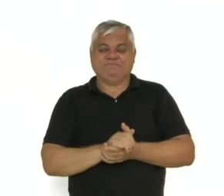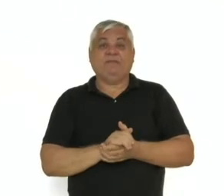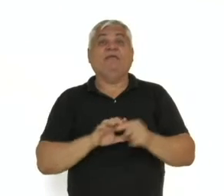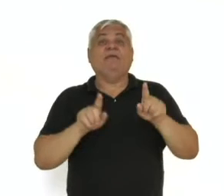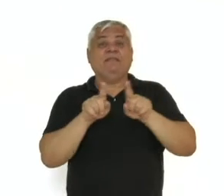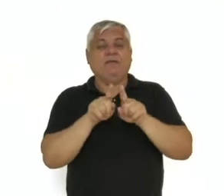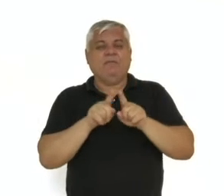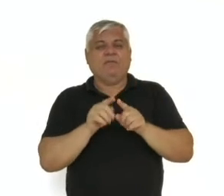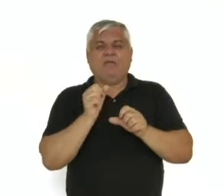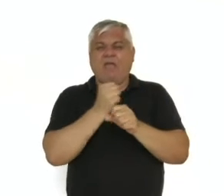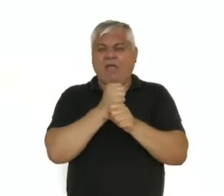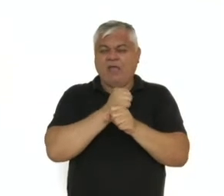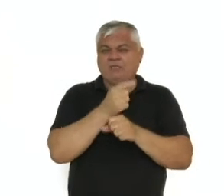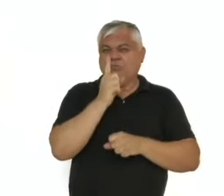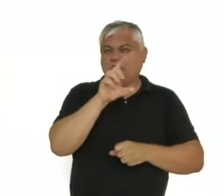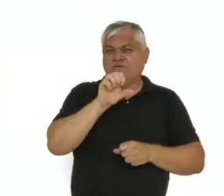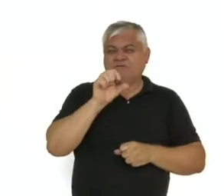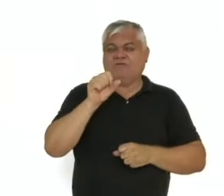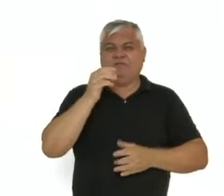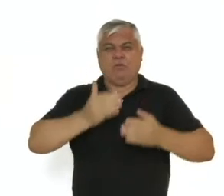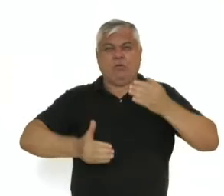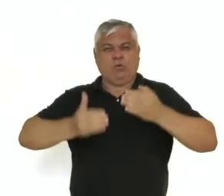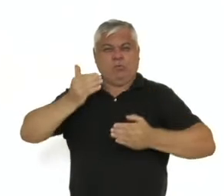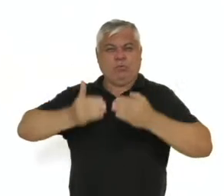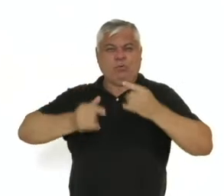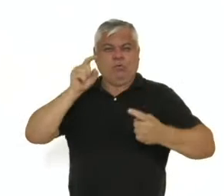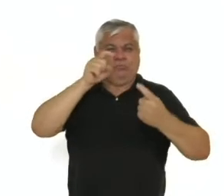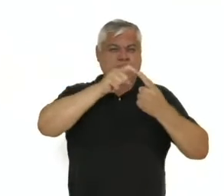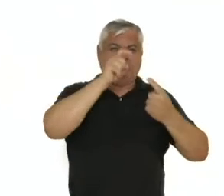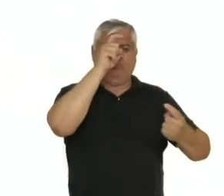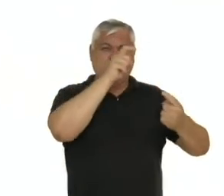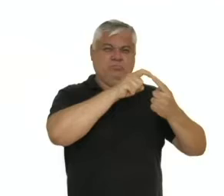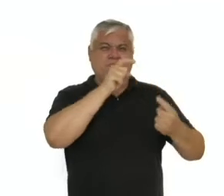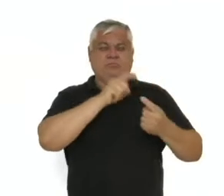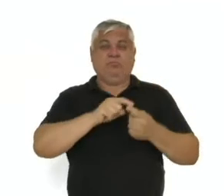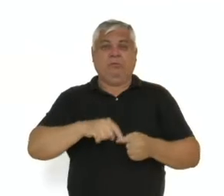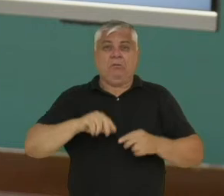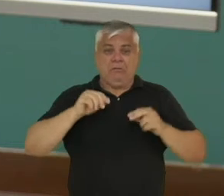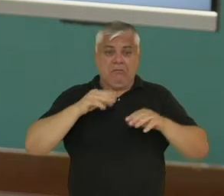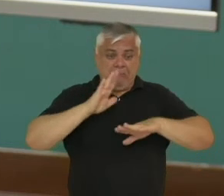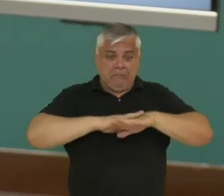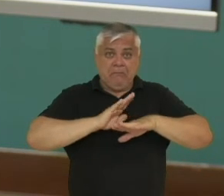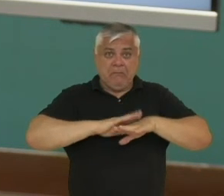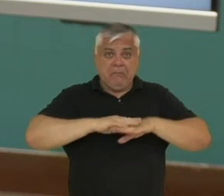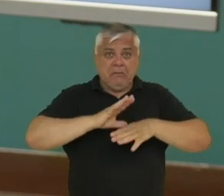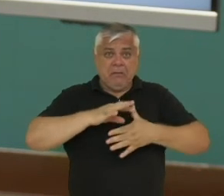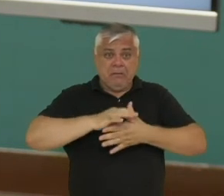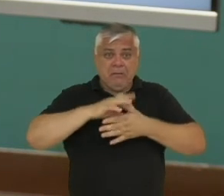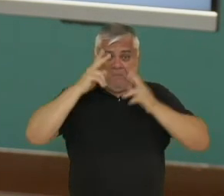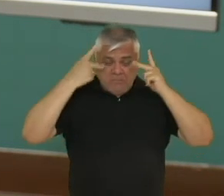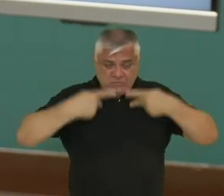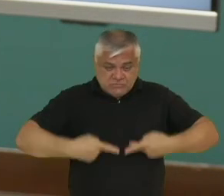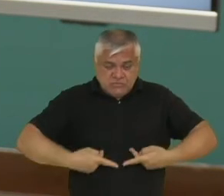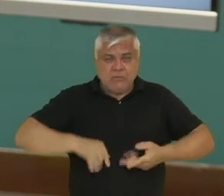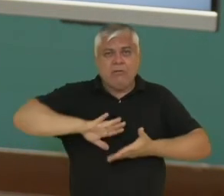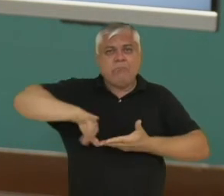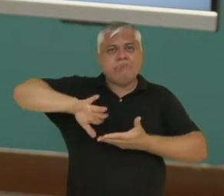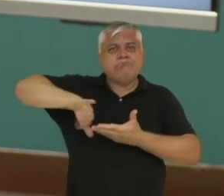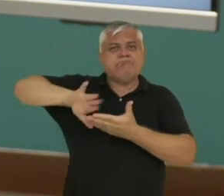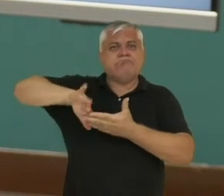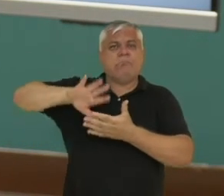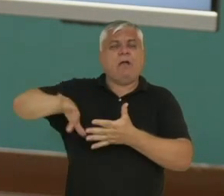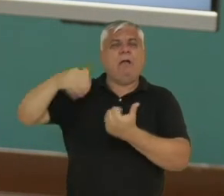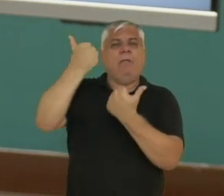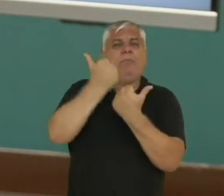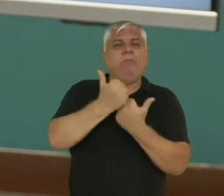da década de 90, né, a automação fez muita gente ficar desempregada também no sudeste, e essas pessoas passaram aí para outras regiões do nosso país. Então a